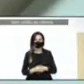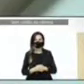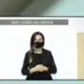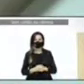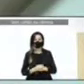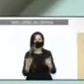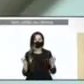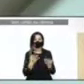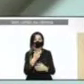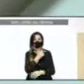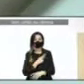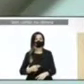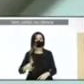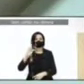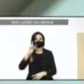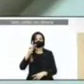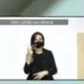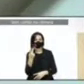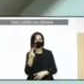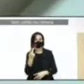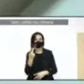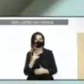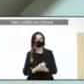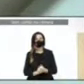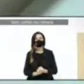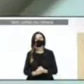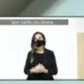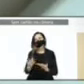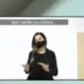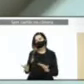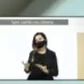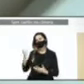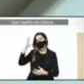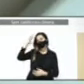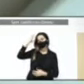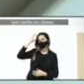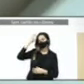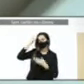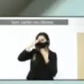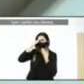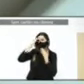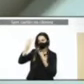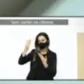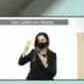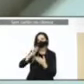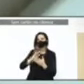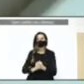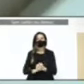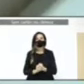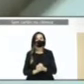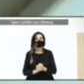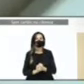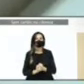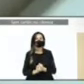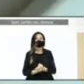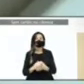Vereador Tiago, com a palavra. Vereador Juarez, obrigado pela parte. Eu queria